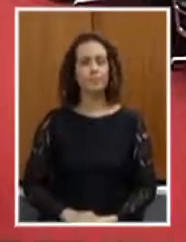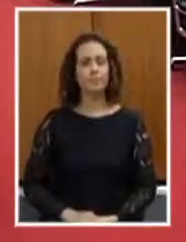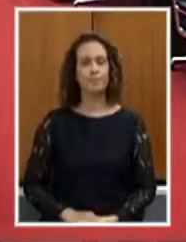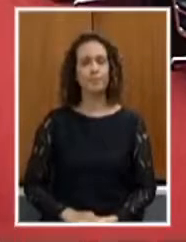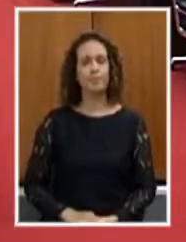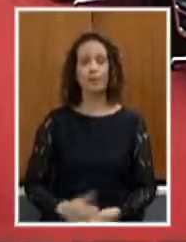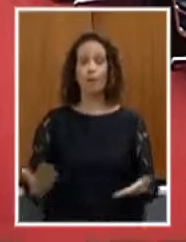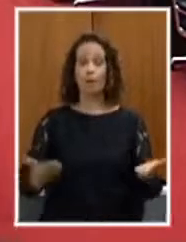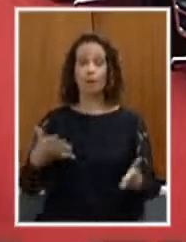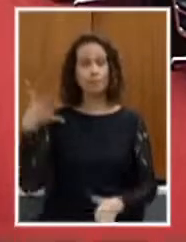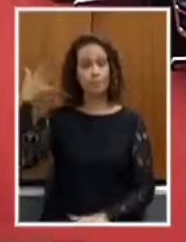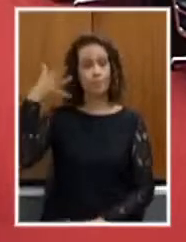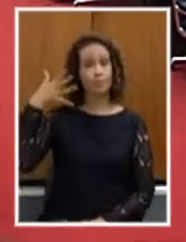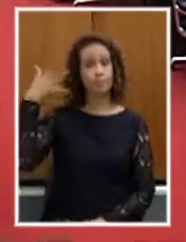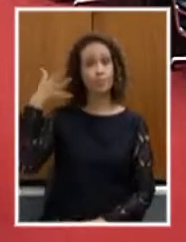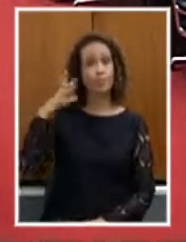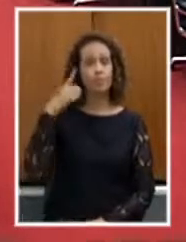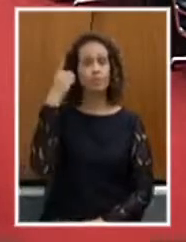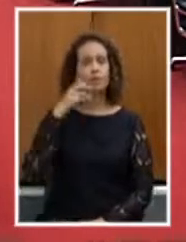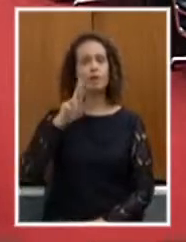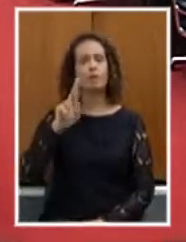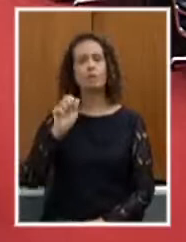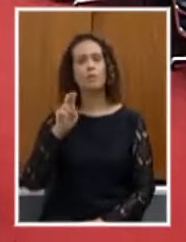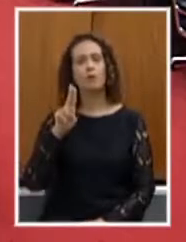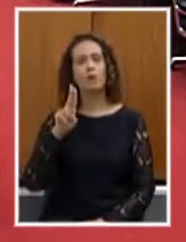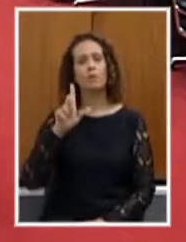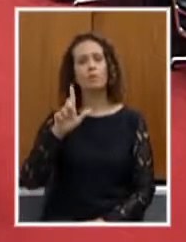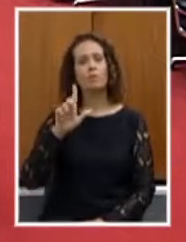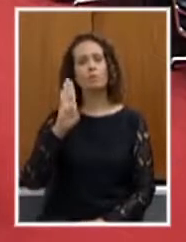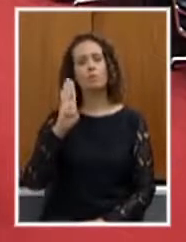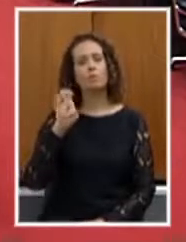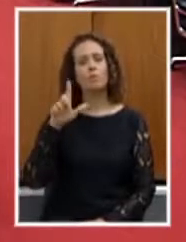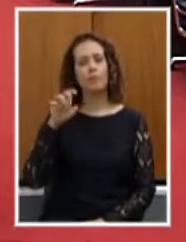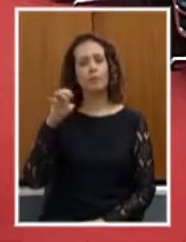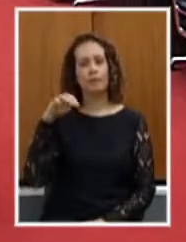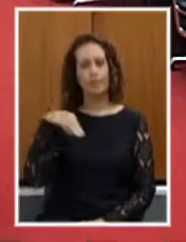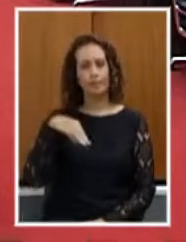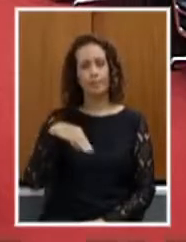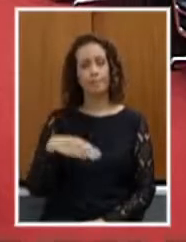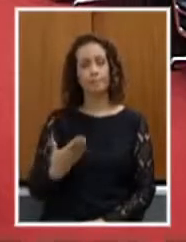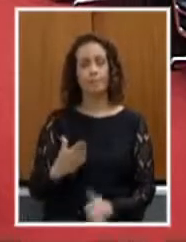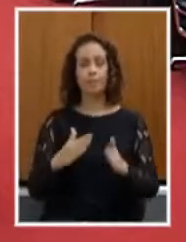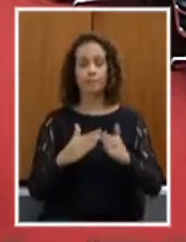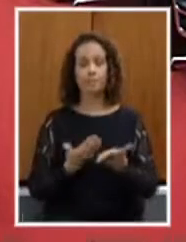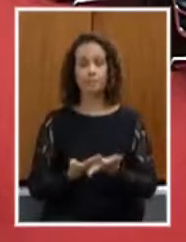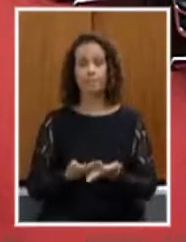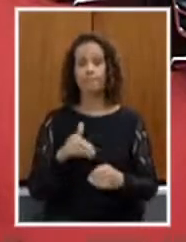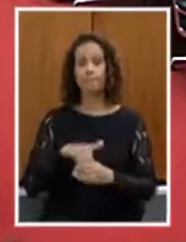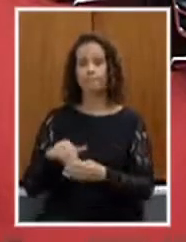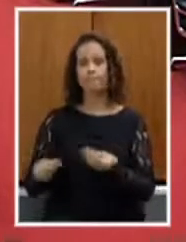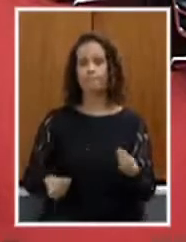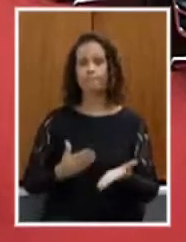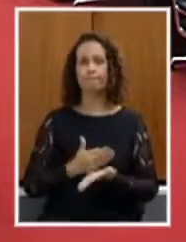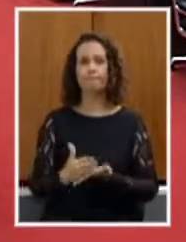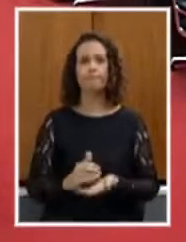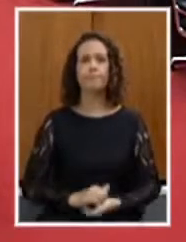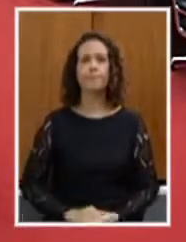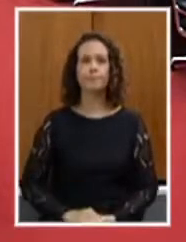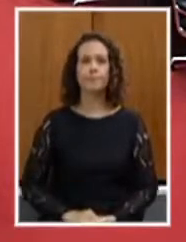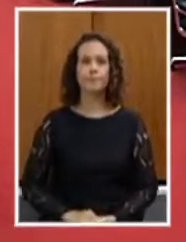Com a palavra, deputado Raul Belém, para encaminhar a votação.